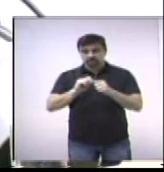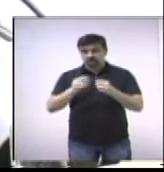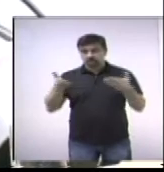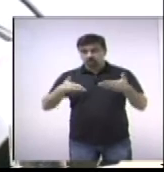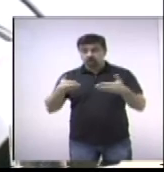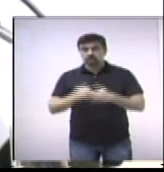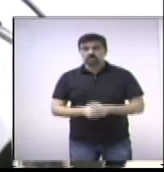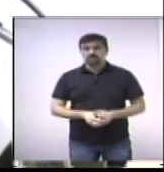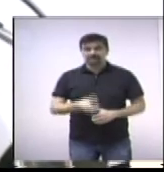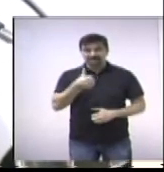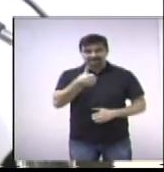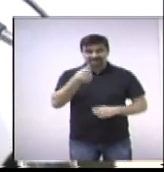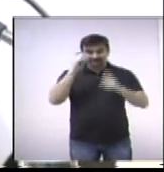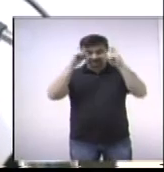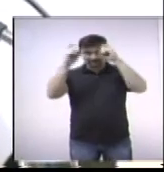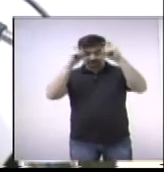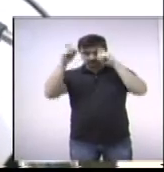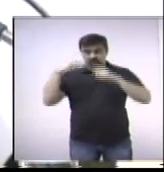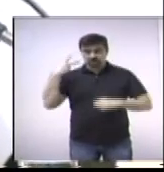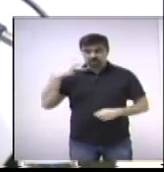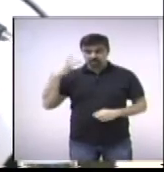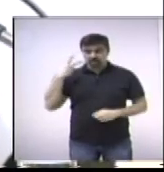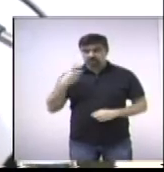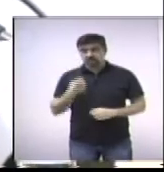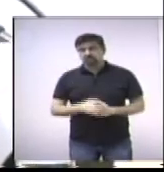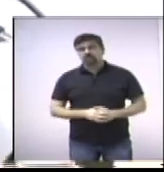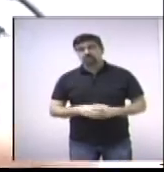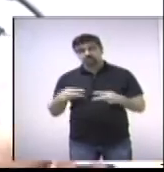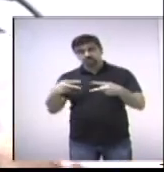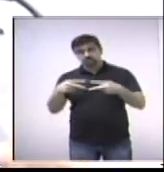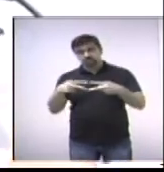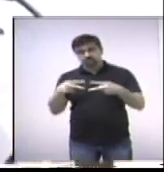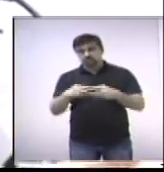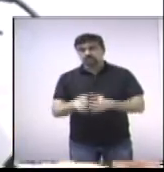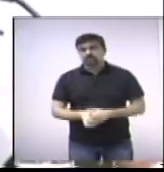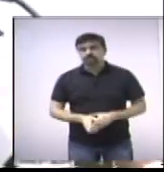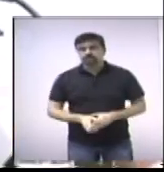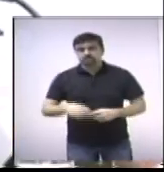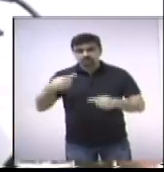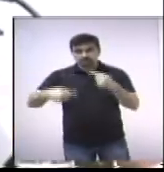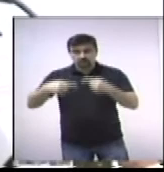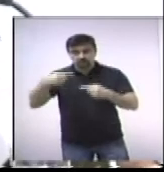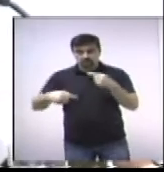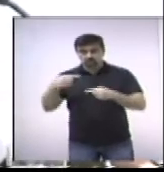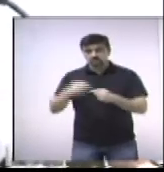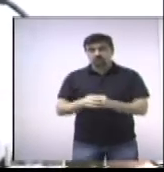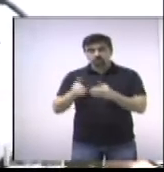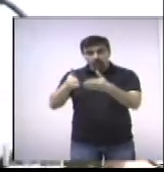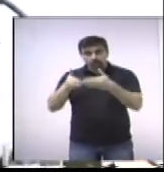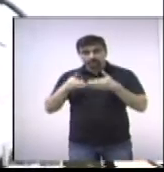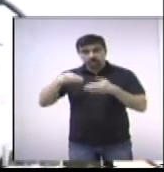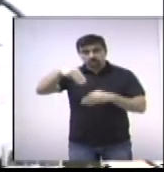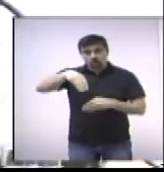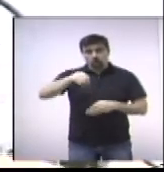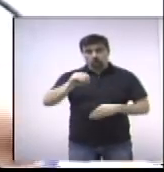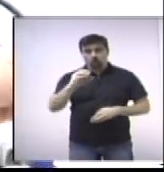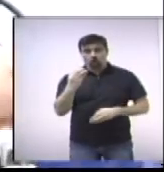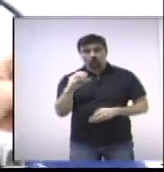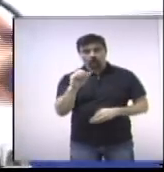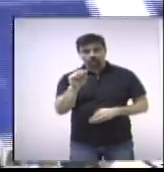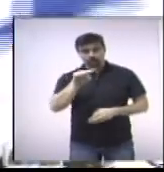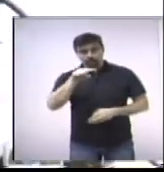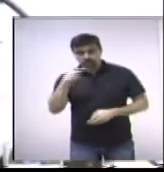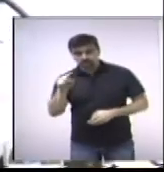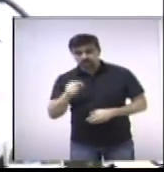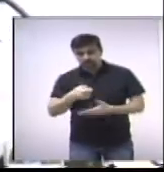da 6ª sessão ordinária de 14 de abril de 2015. Discussão única e votação da moção número 11/2015